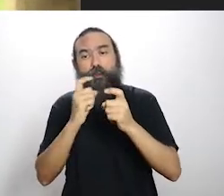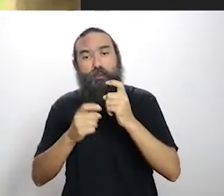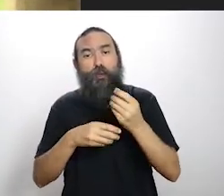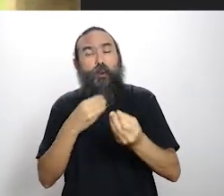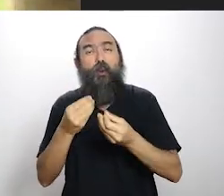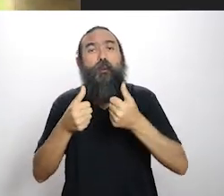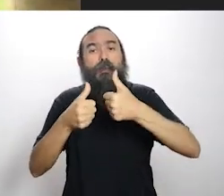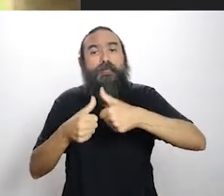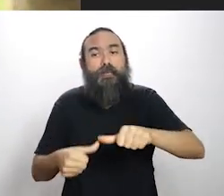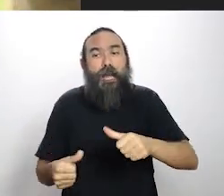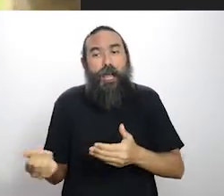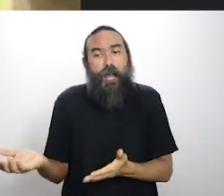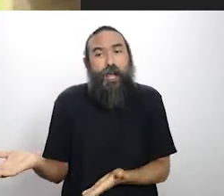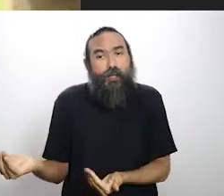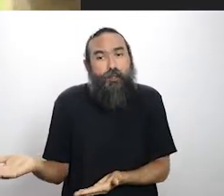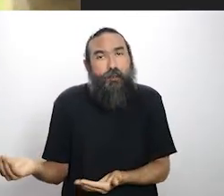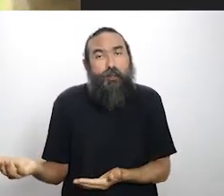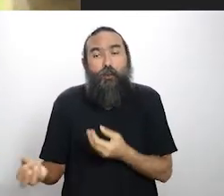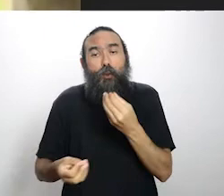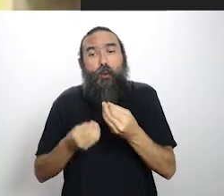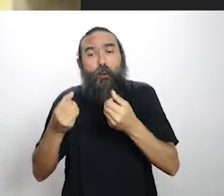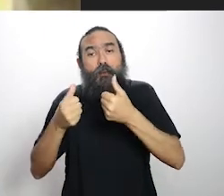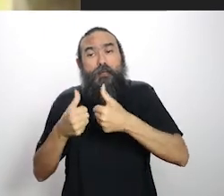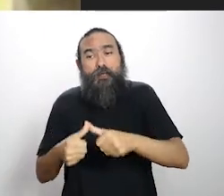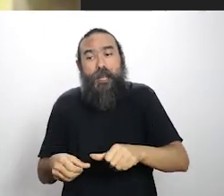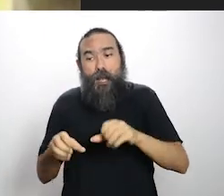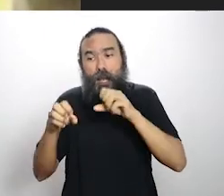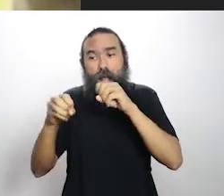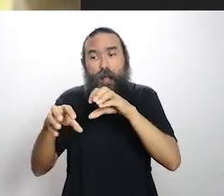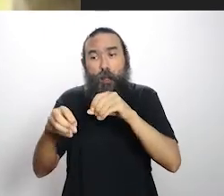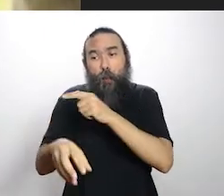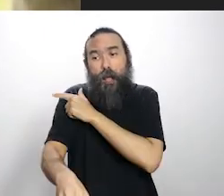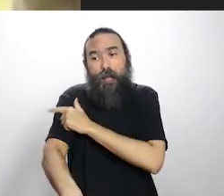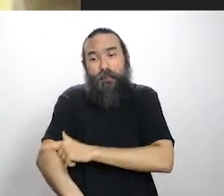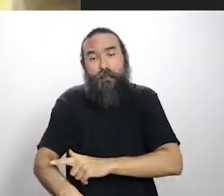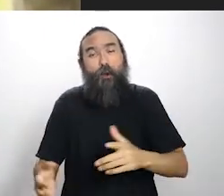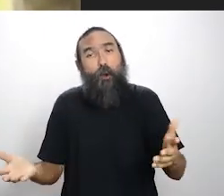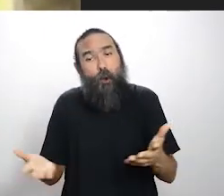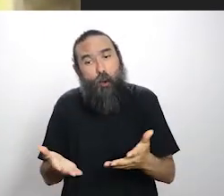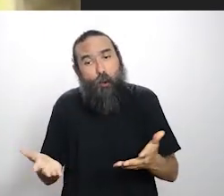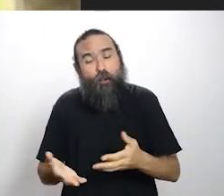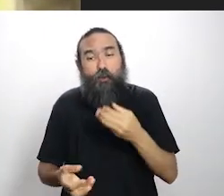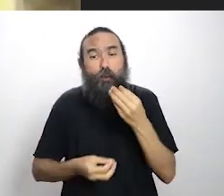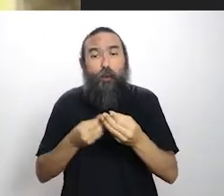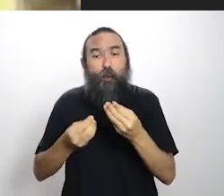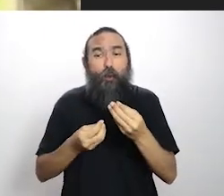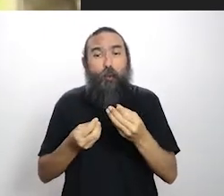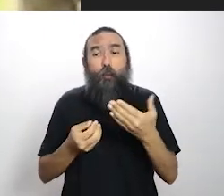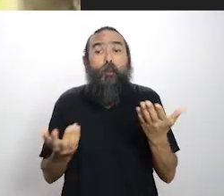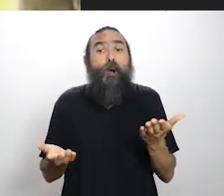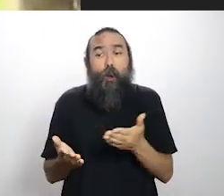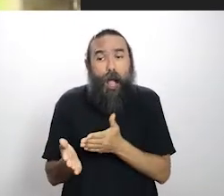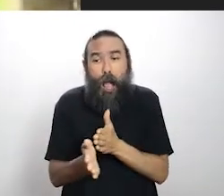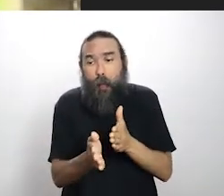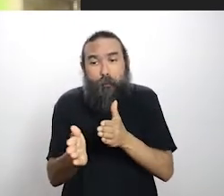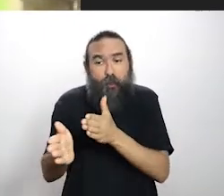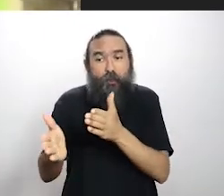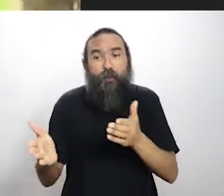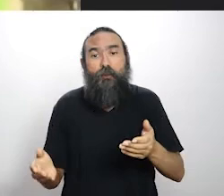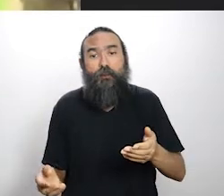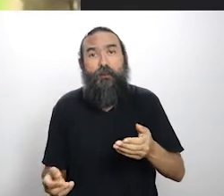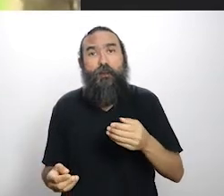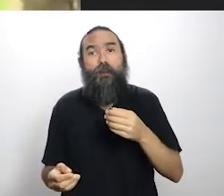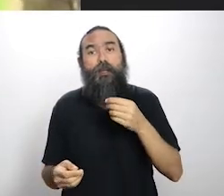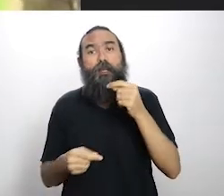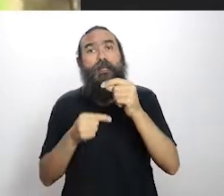juventude, como que está sendo esse processo de transmissão de conhecimento, como que a gente pode caminhar em favor desses povos originários